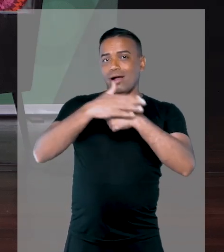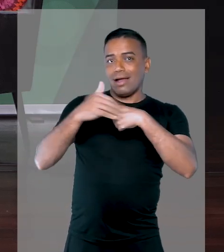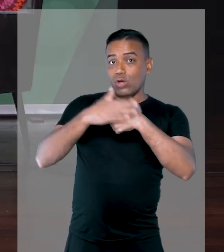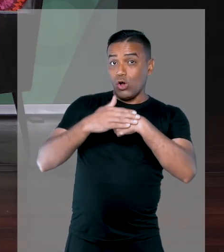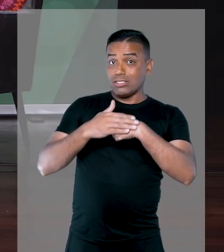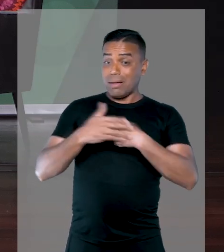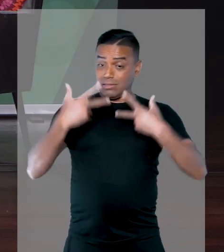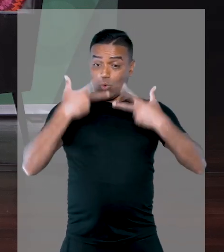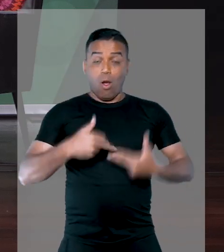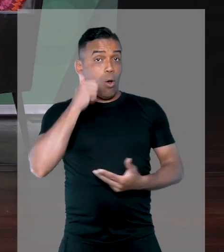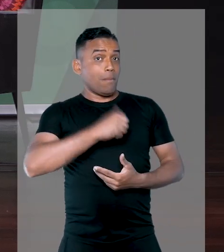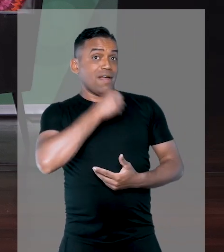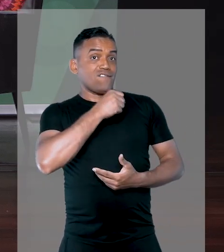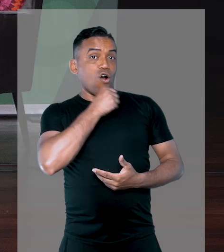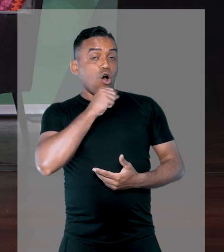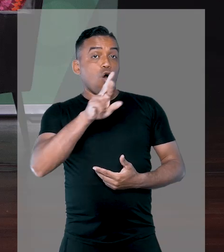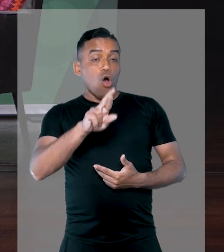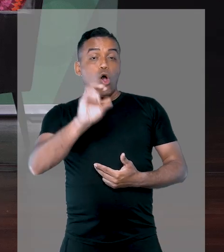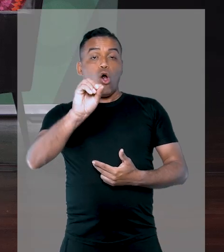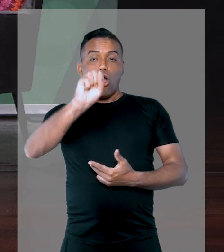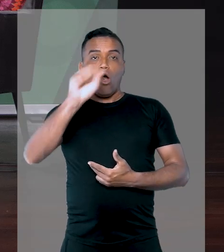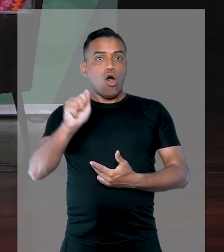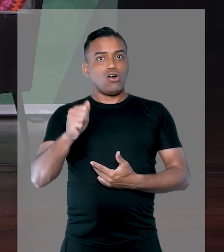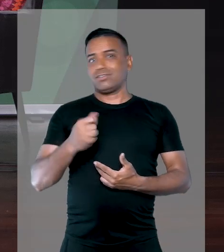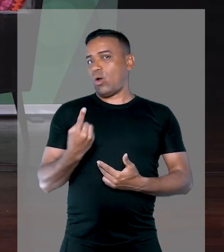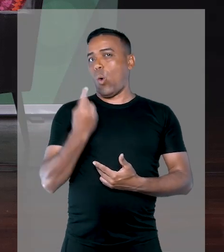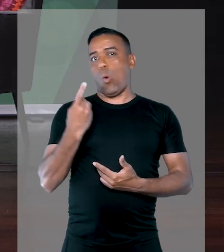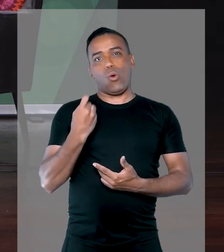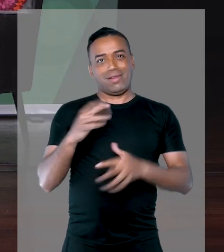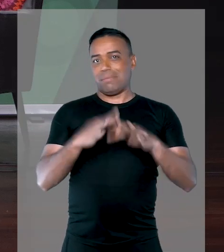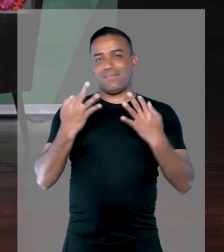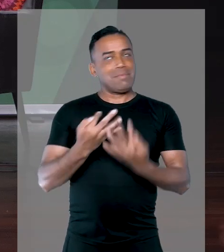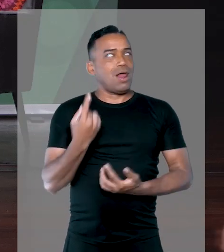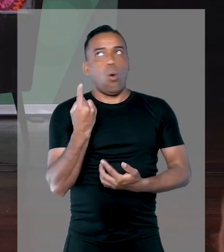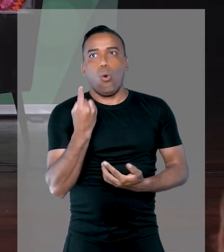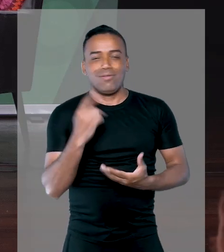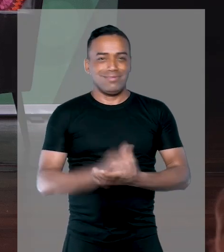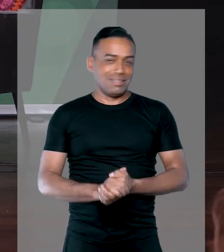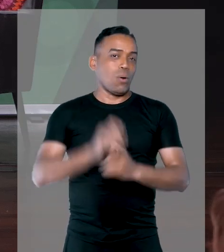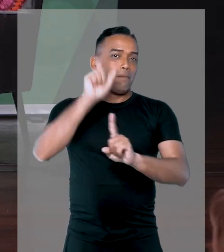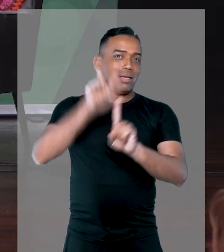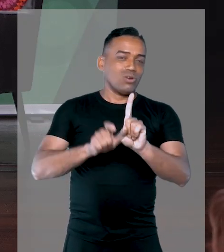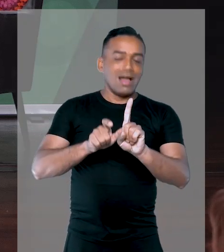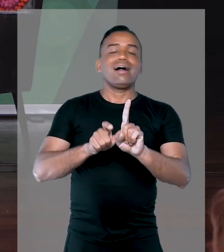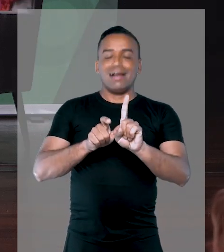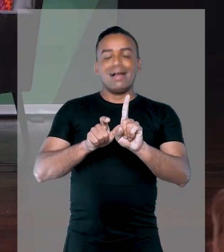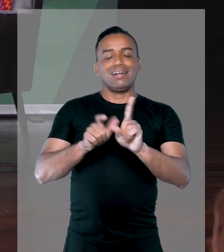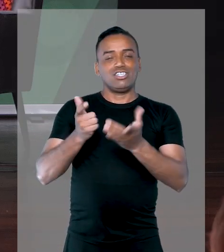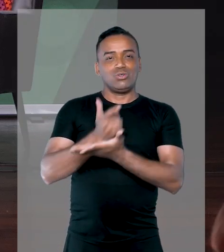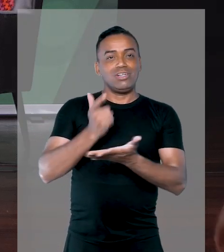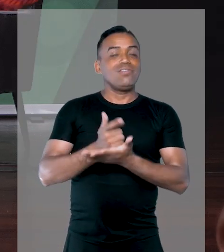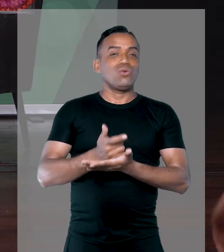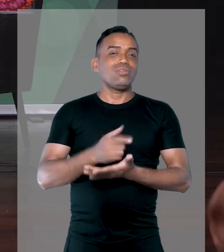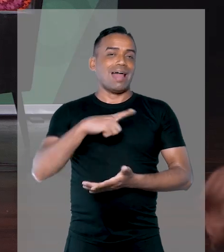uma avó rosa só eu, meus irmãos e meu primo temos. Mas eu queria até falar que uma das personagens do livro está aqui, que é o meu